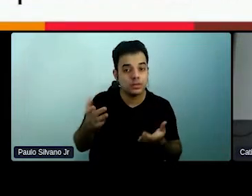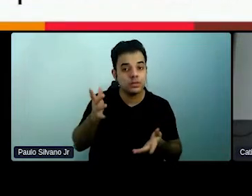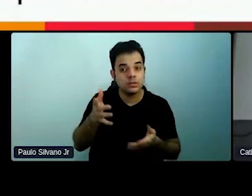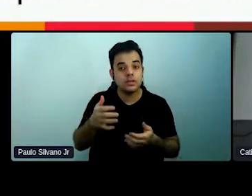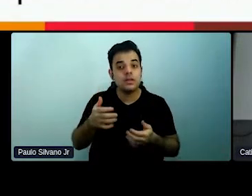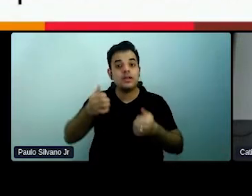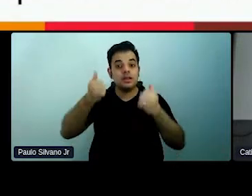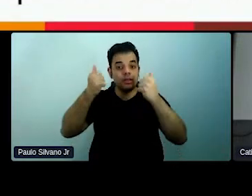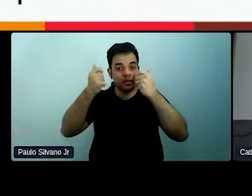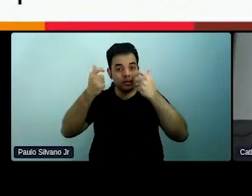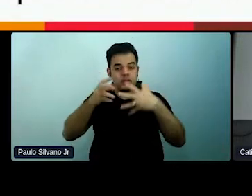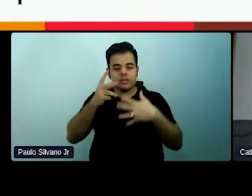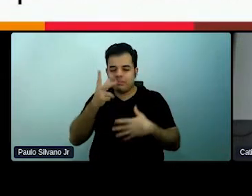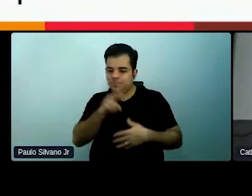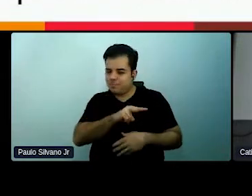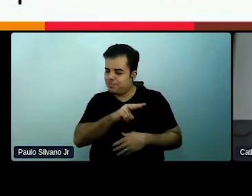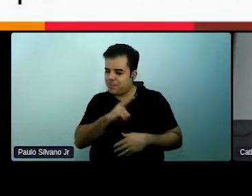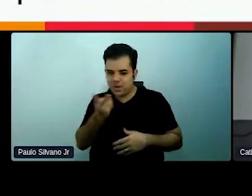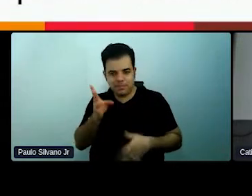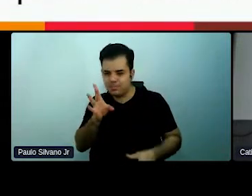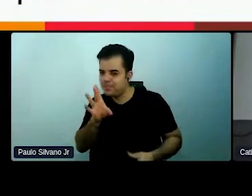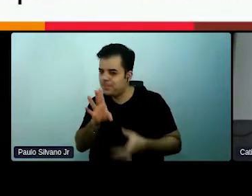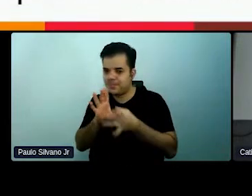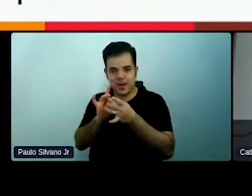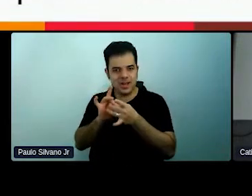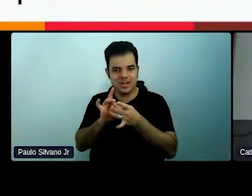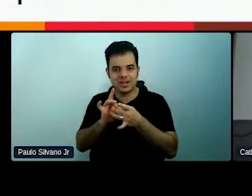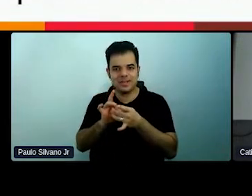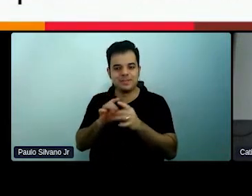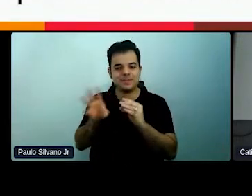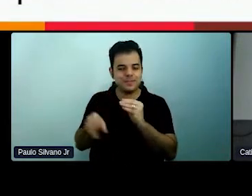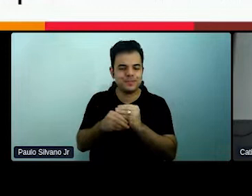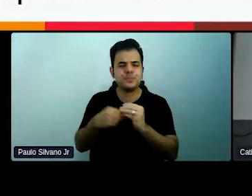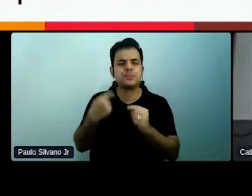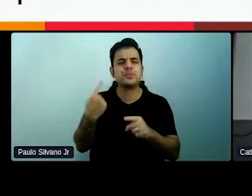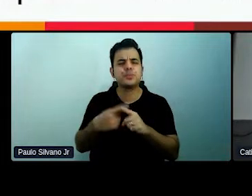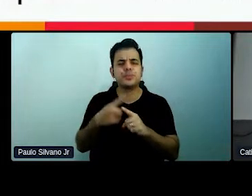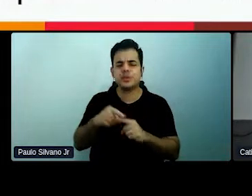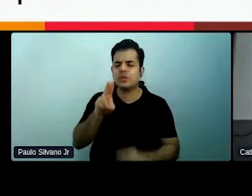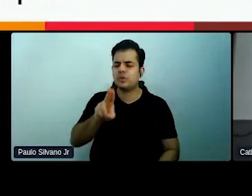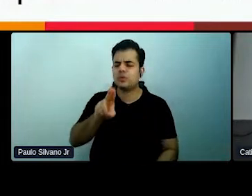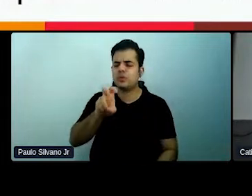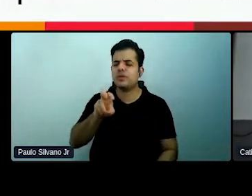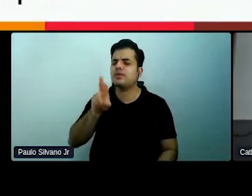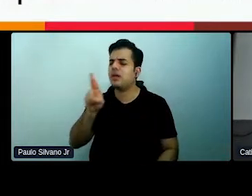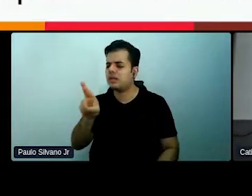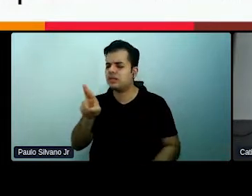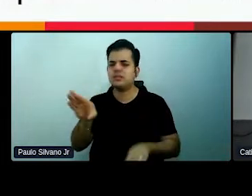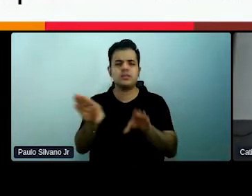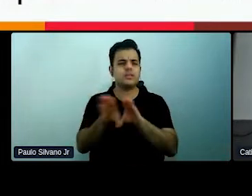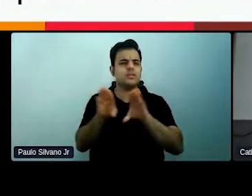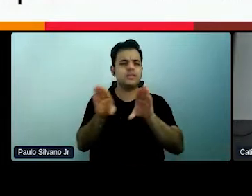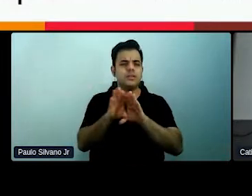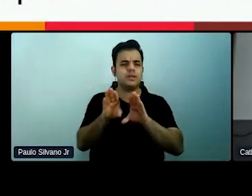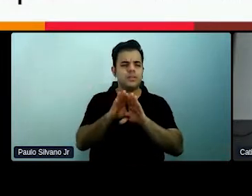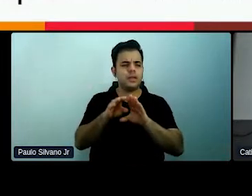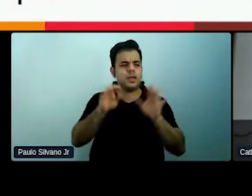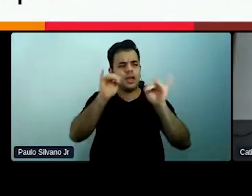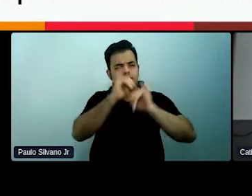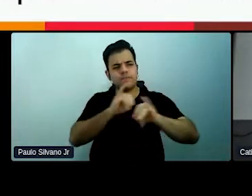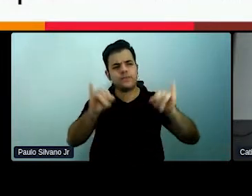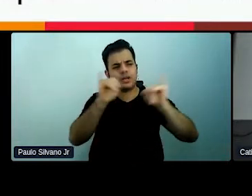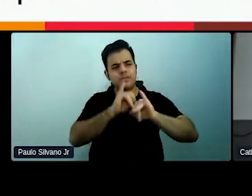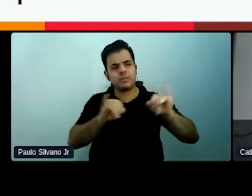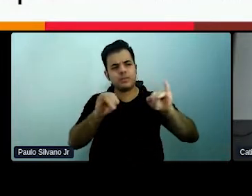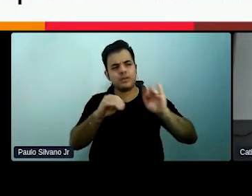fazer essa chave. Então, por que UX Researcher e políticas públicas fazem sentido, né? Por que